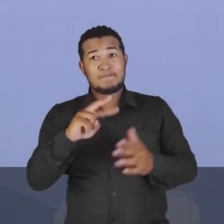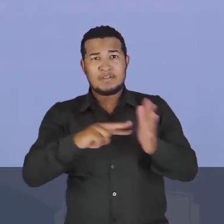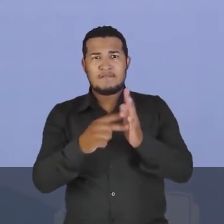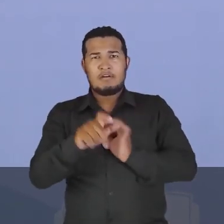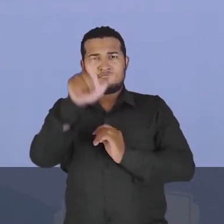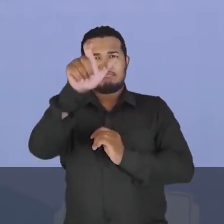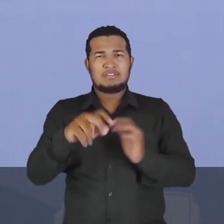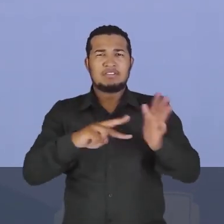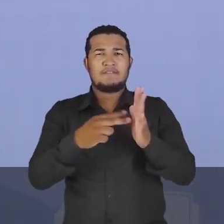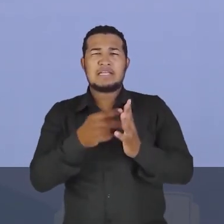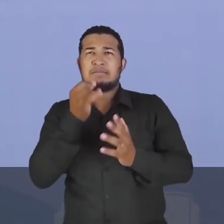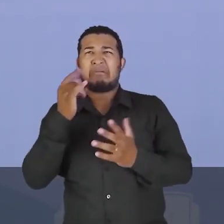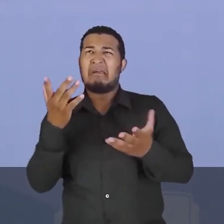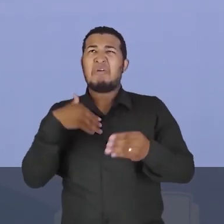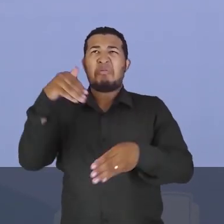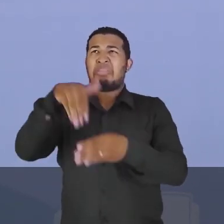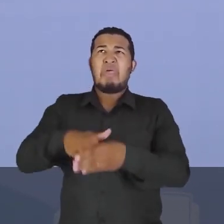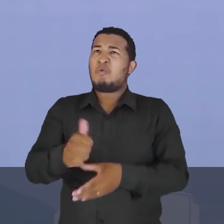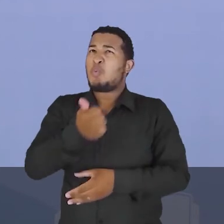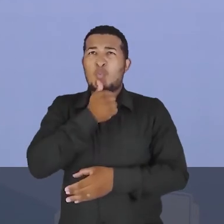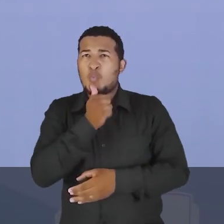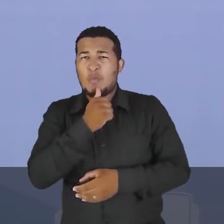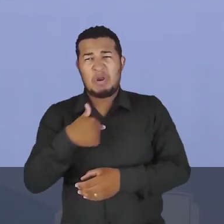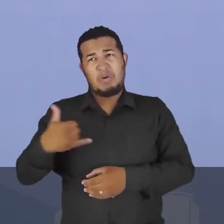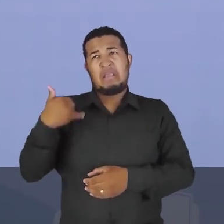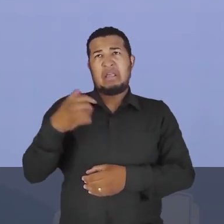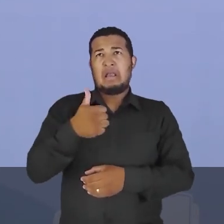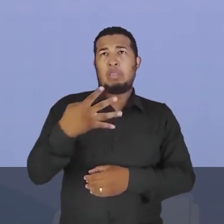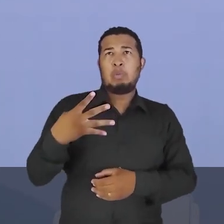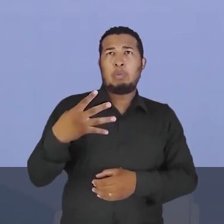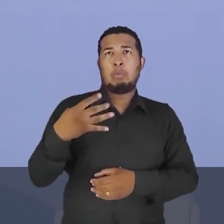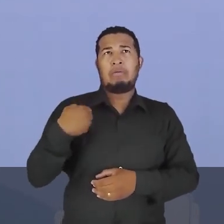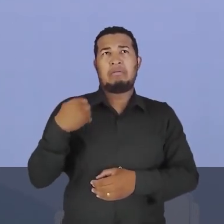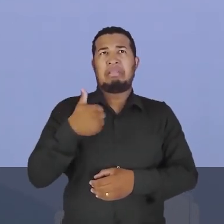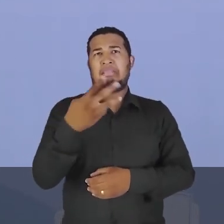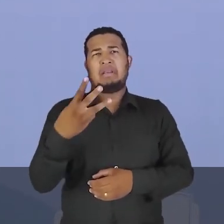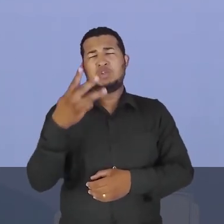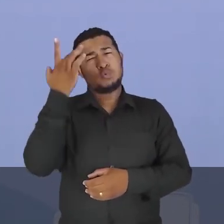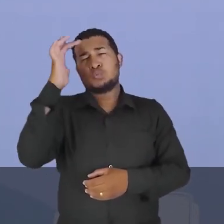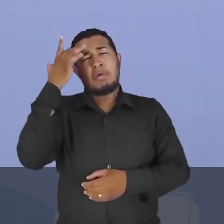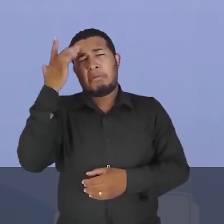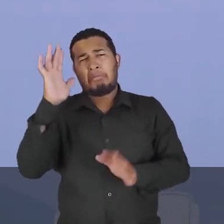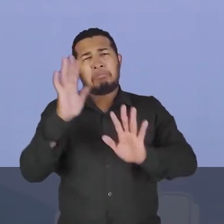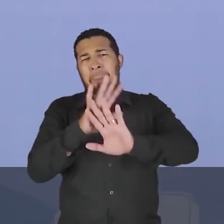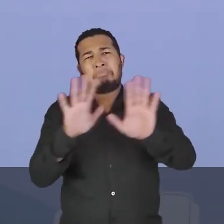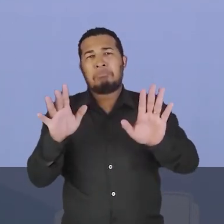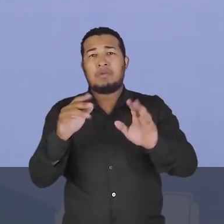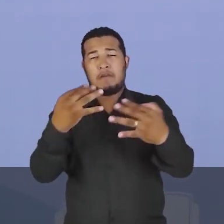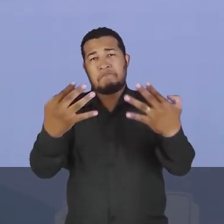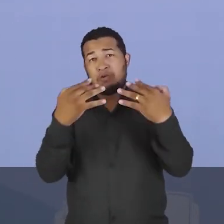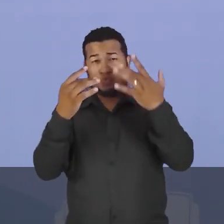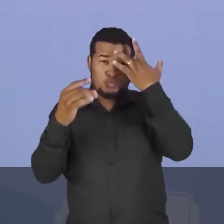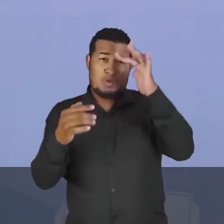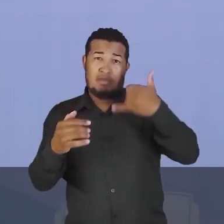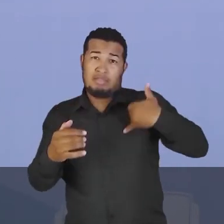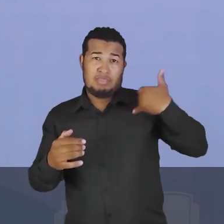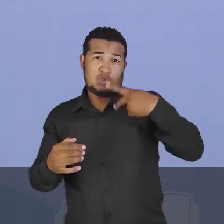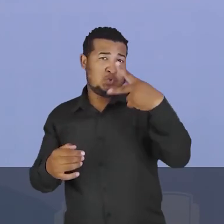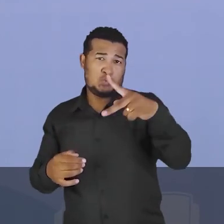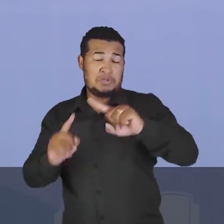é porque você pensa, eu nem voto ainda, eu tenho 14, tenho 13, não sei quantos anos você que está me assistindo tem, mas o